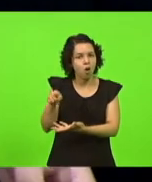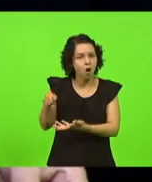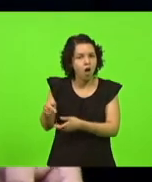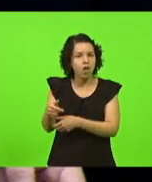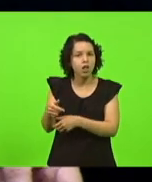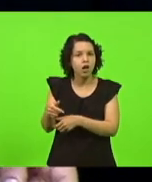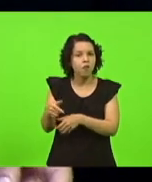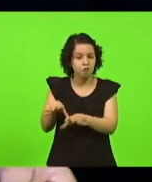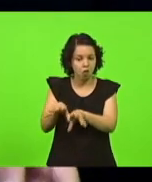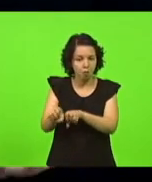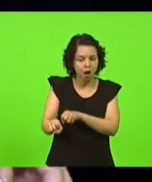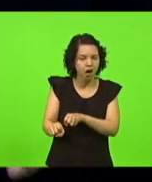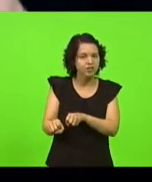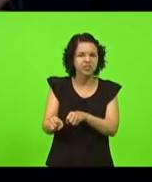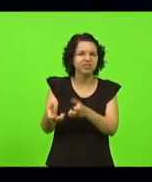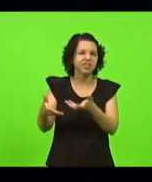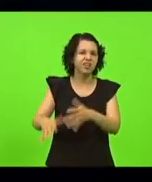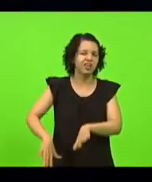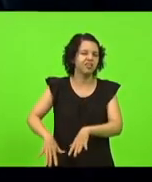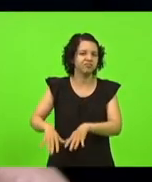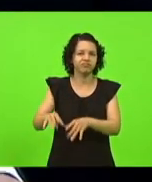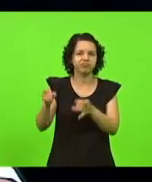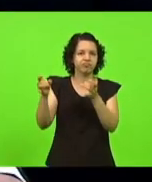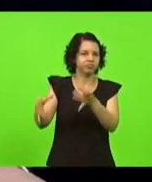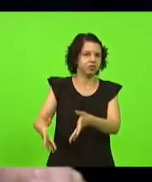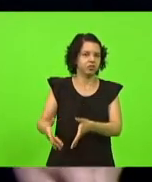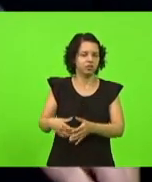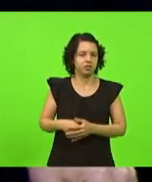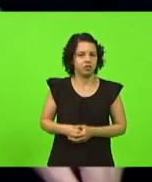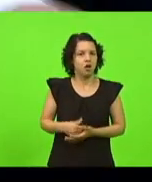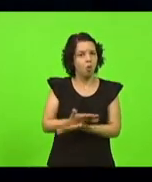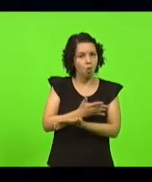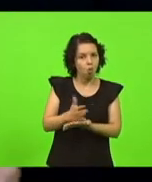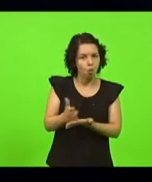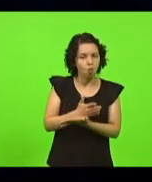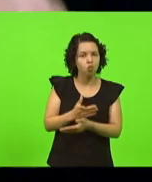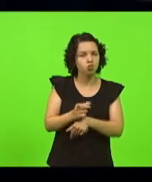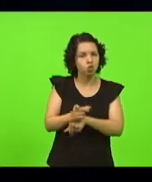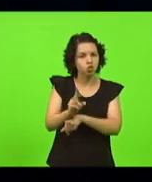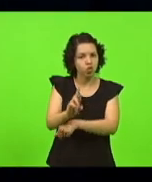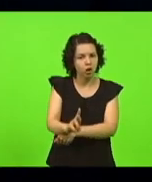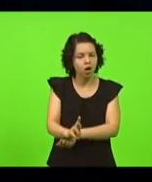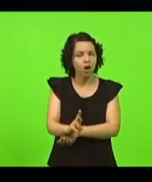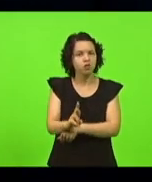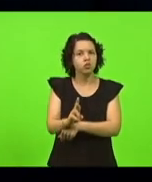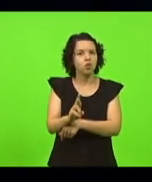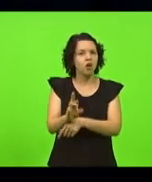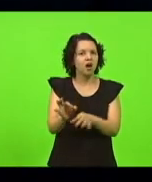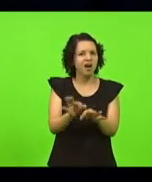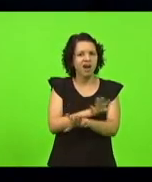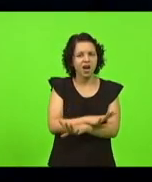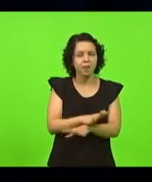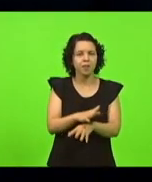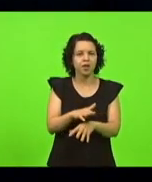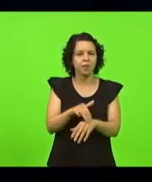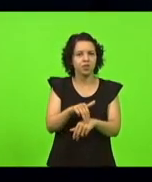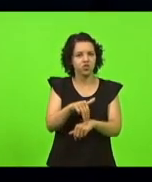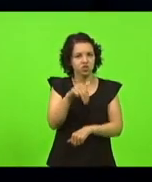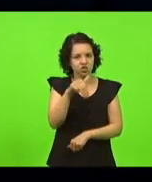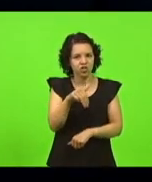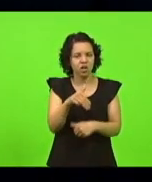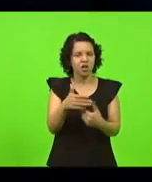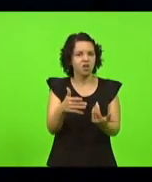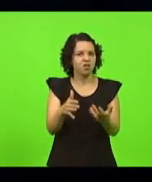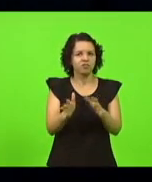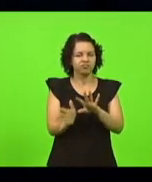da carreira. A maioria ainda que faz doutorado, conclui o doutorado e deixa o magistério, vai dar aula na universidade,